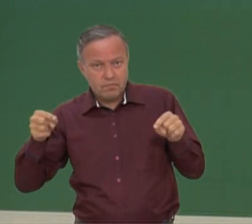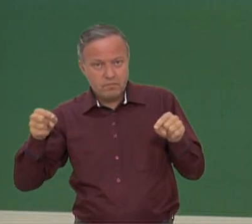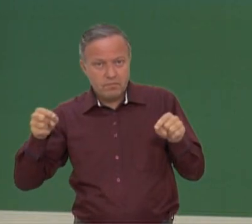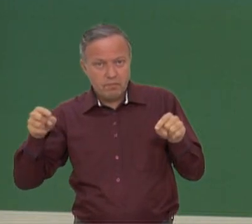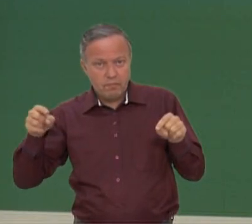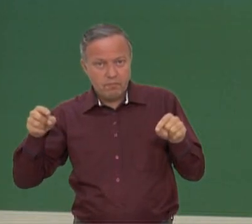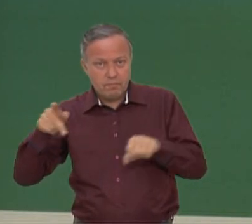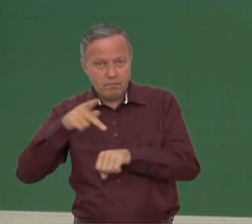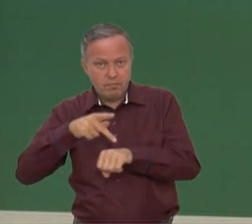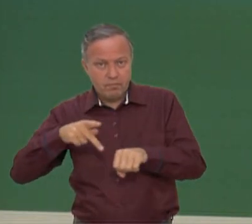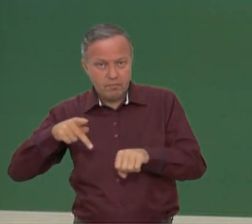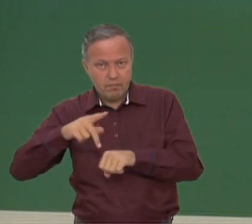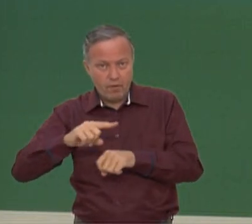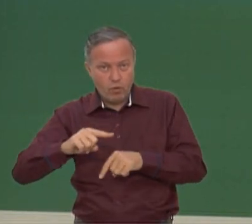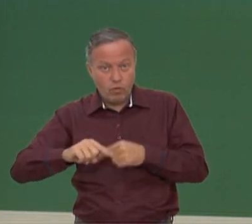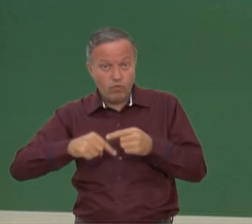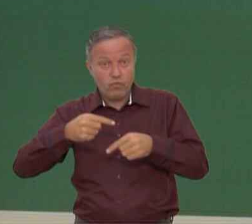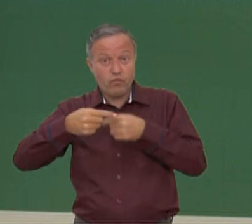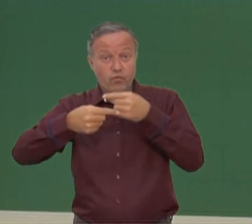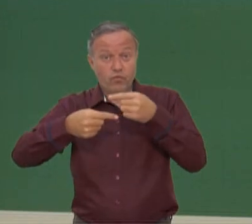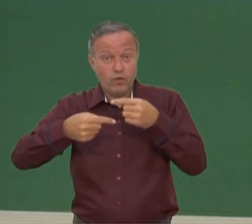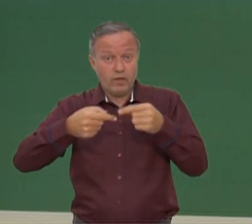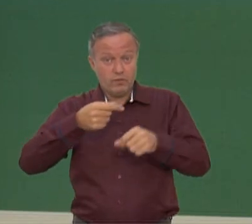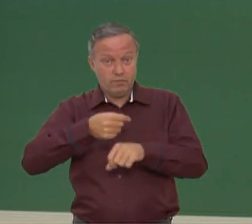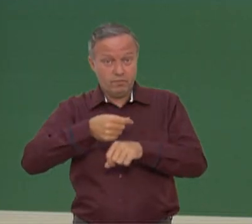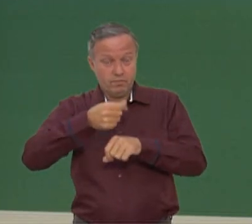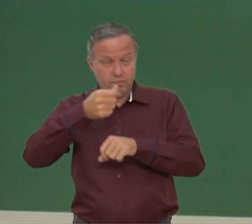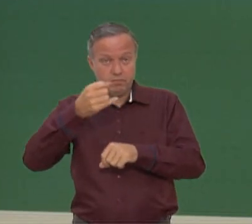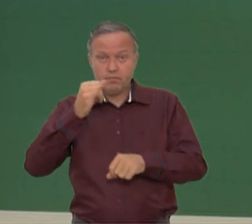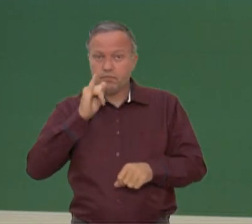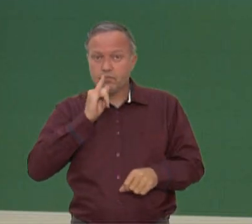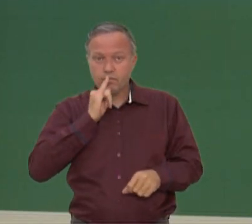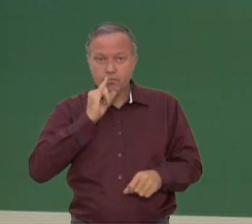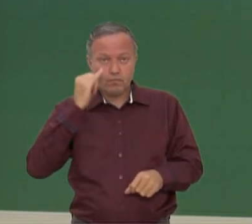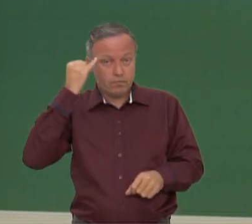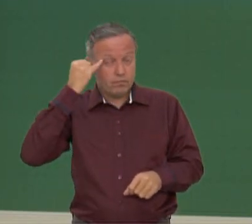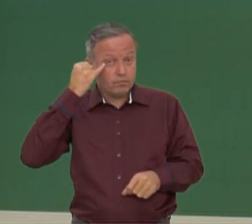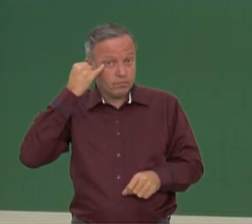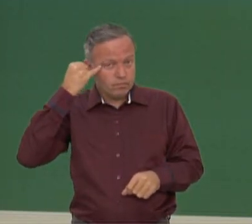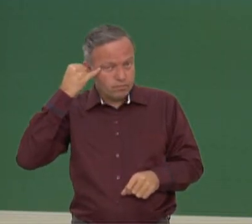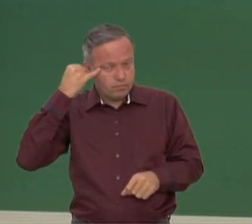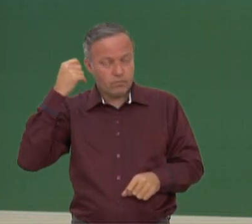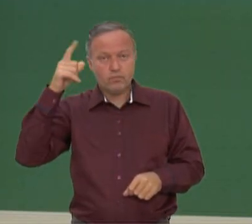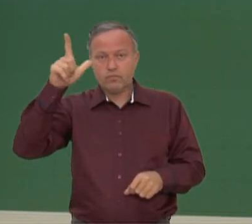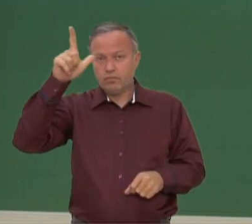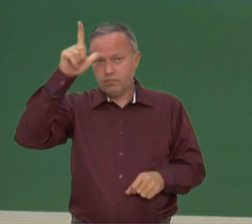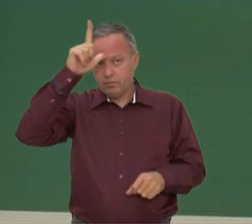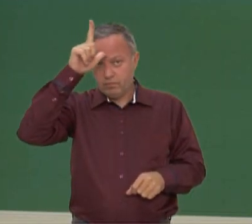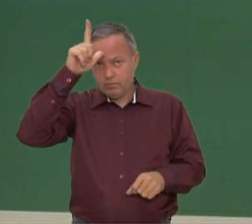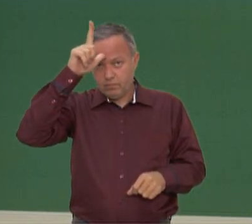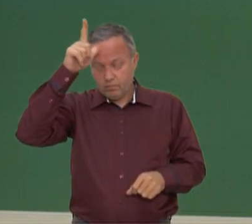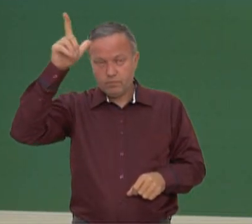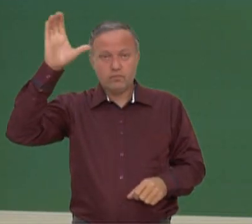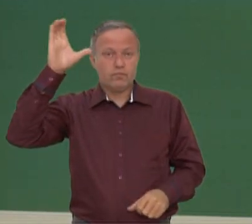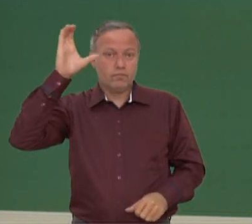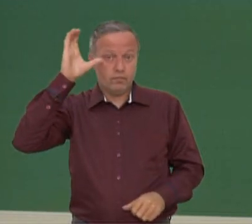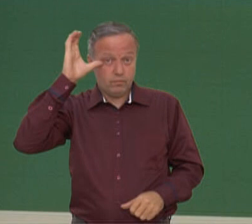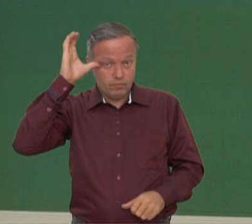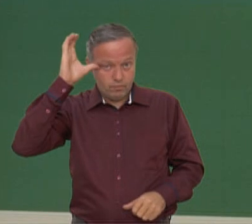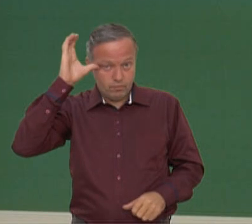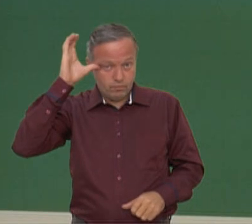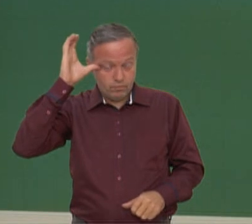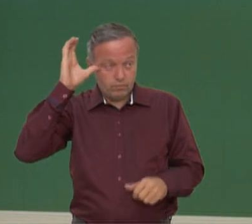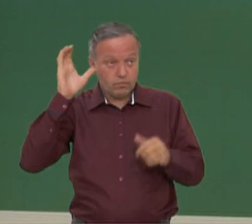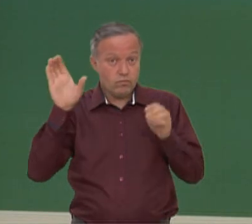seu desenvolvimento econômico, como o Japão, como a Alemanha, como a China, começaram aí também